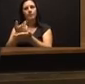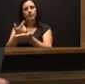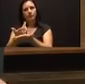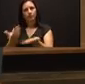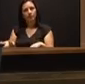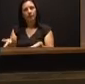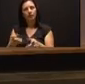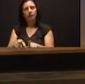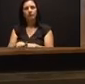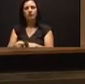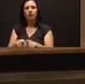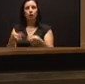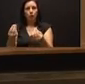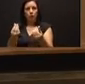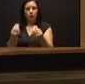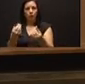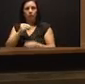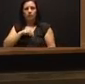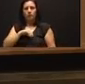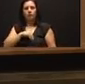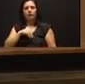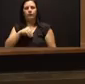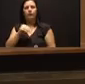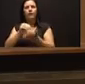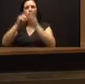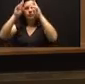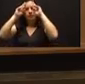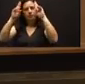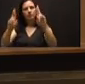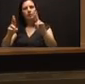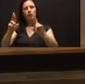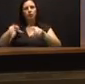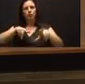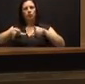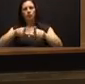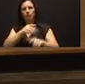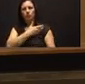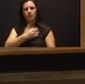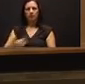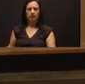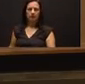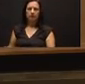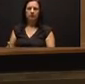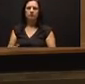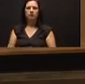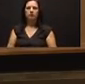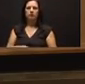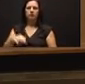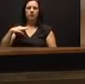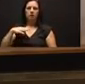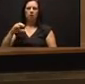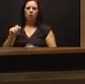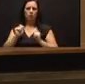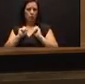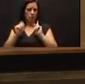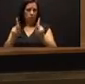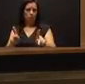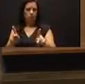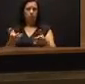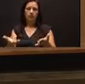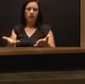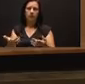e está aí sem receber o seu salário. É um desrespeito com funcionário público, com municipal de Cubatão, com aposentado, com